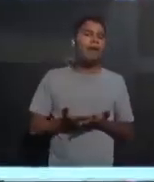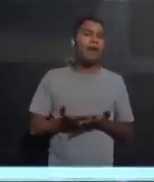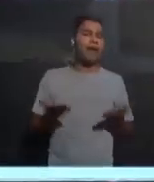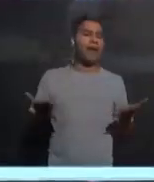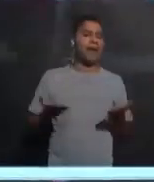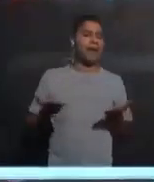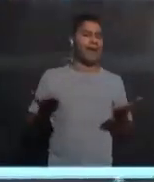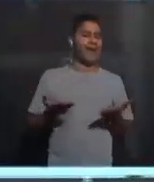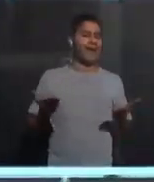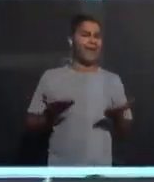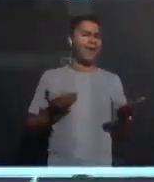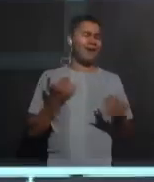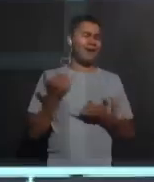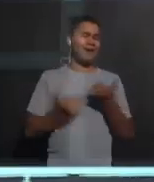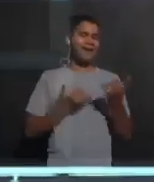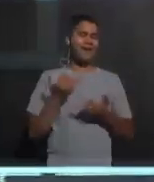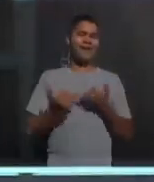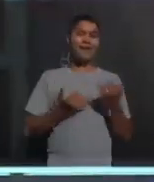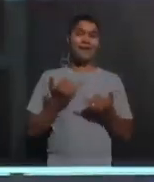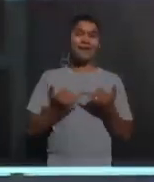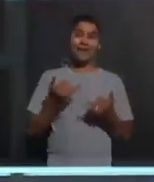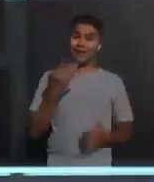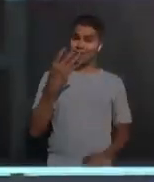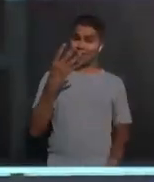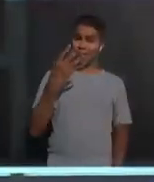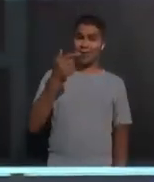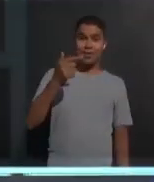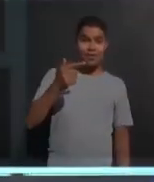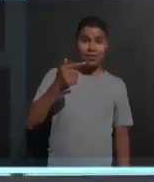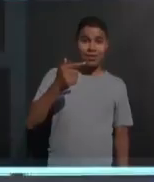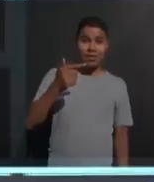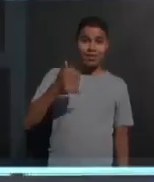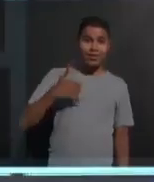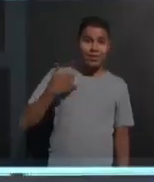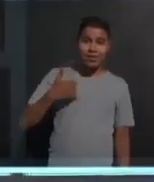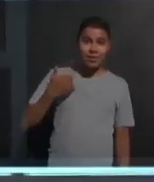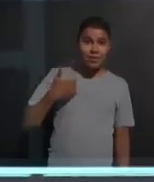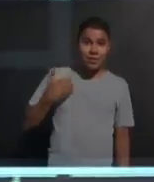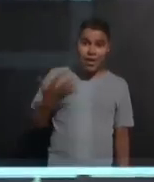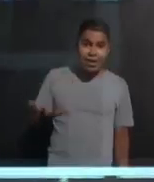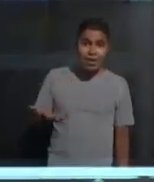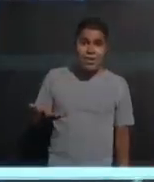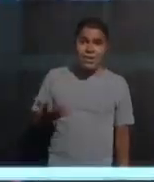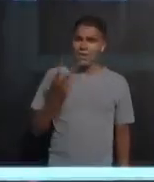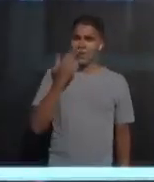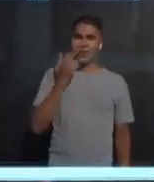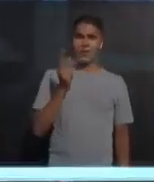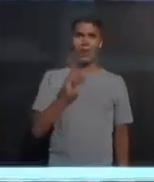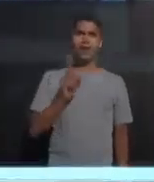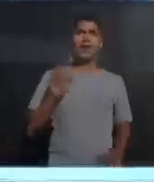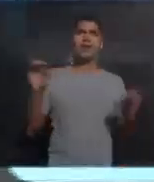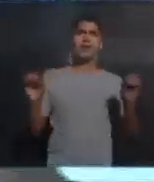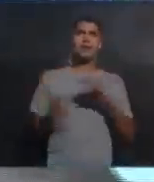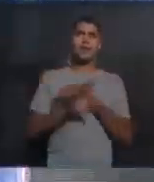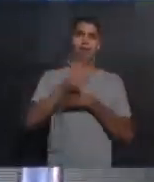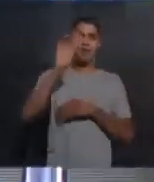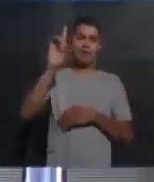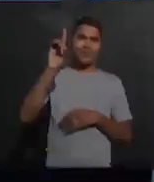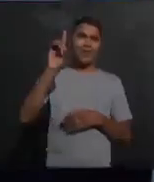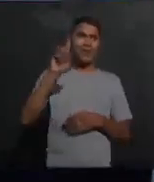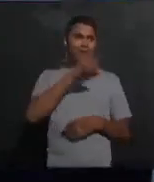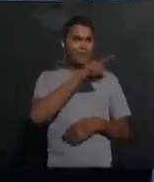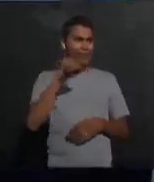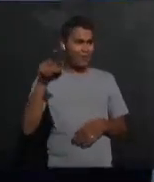agora tem que brincar enquanto eu tenho 47 anos de idade ou seja nem parece glória a deus ela diz